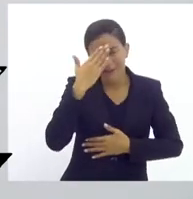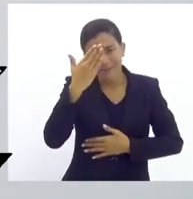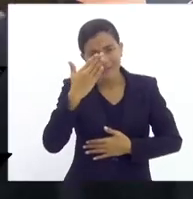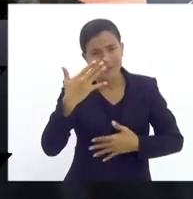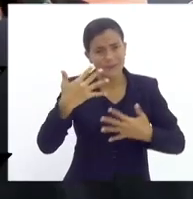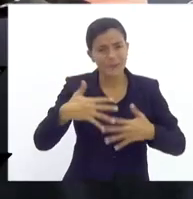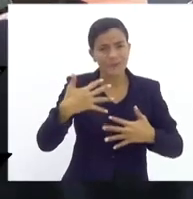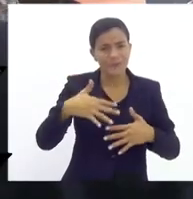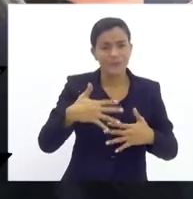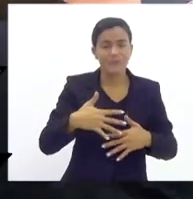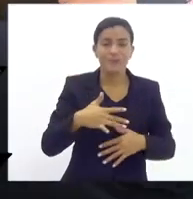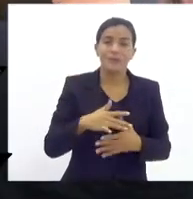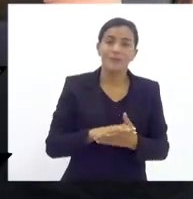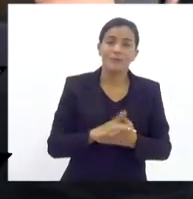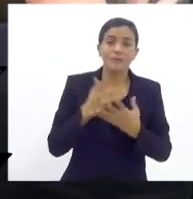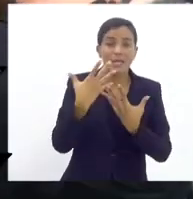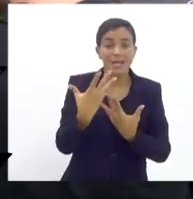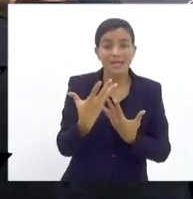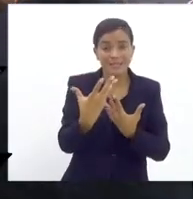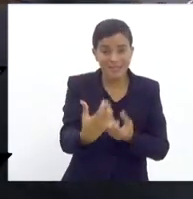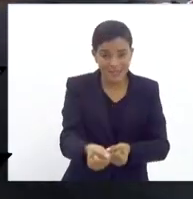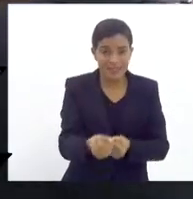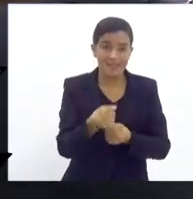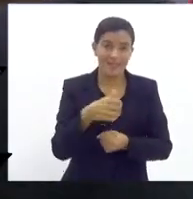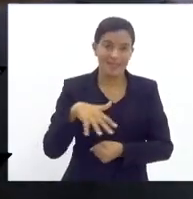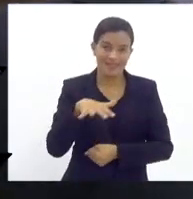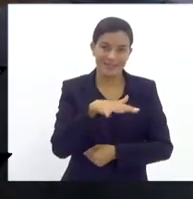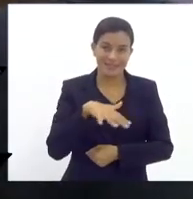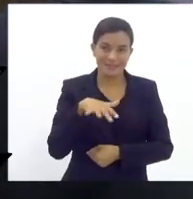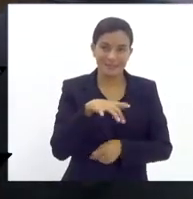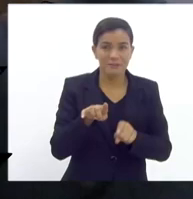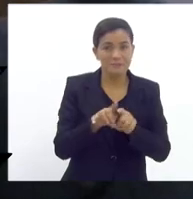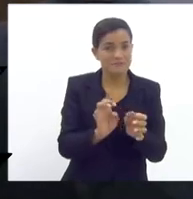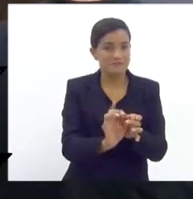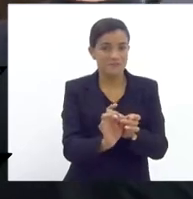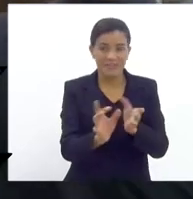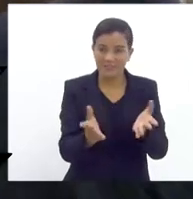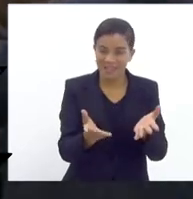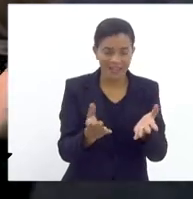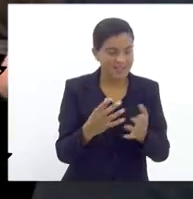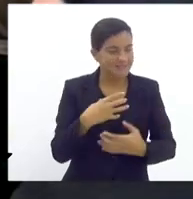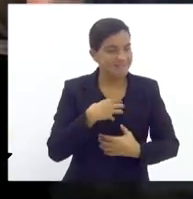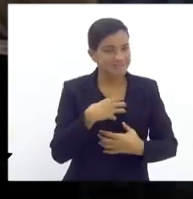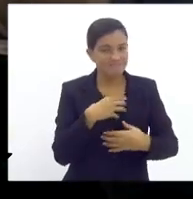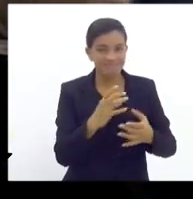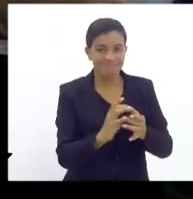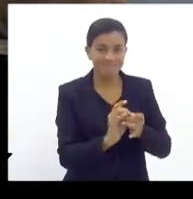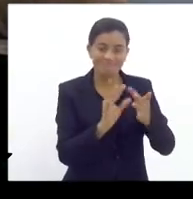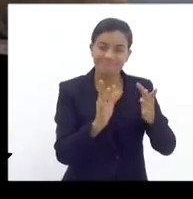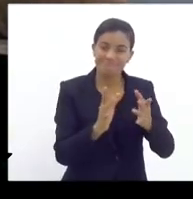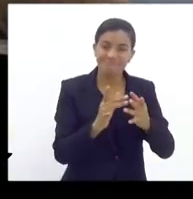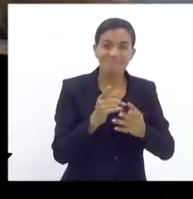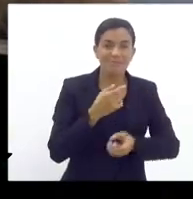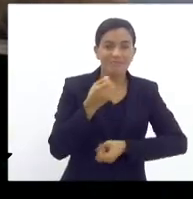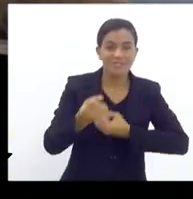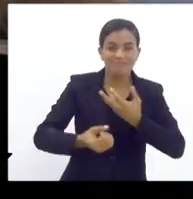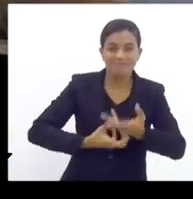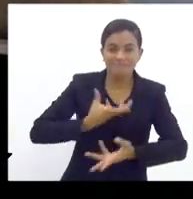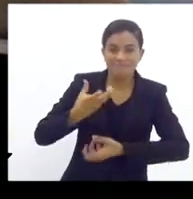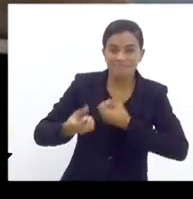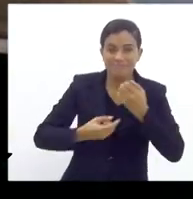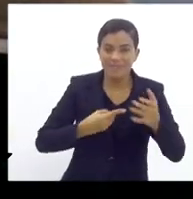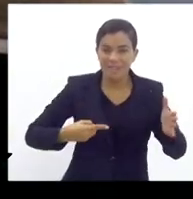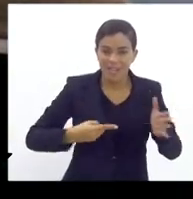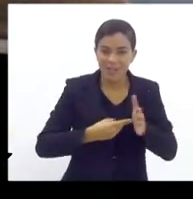muito obrigado por ter aceitado estar nesse espaço e fique à vontade tá Fique à vontade para trazer seu relato aqui